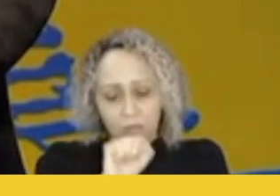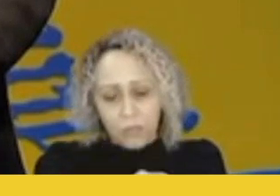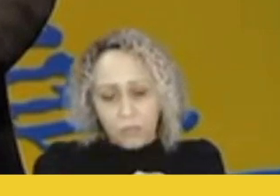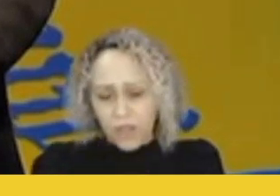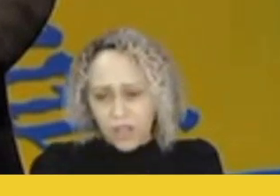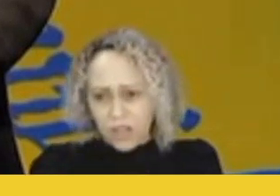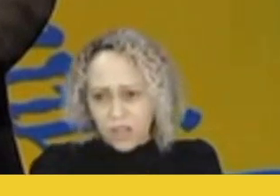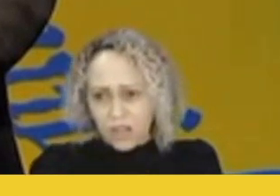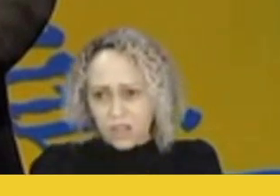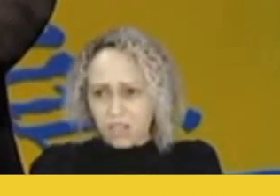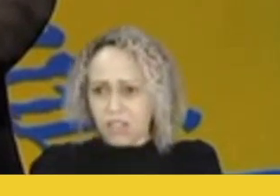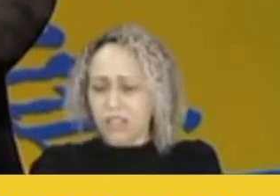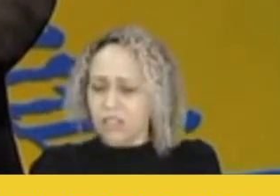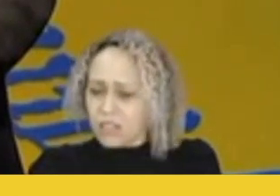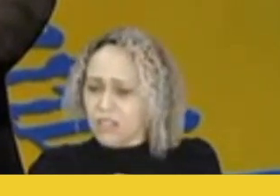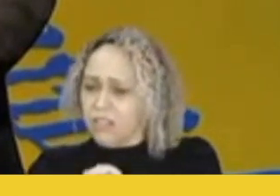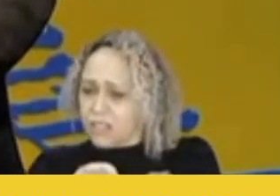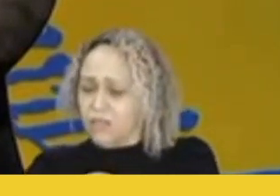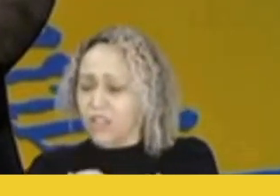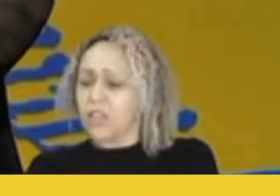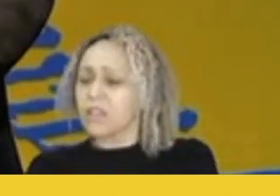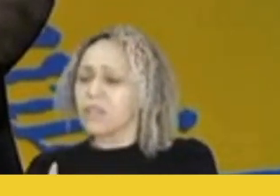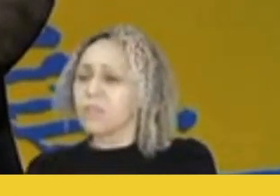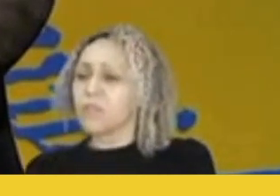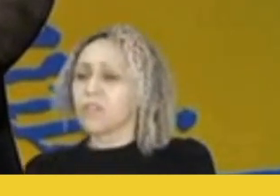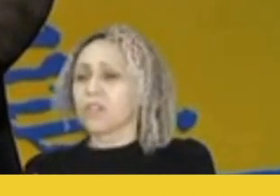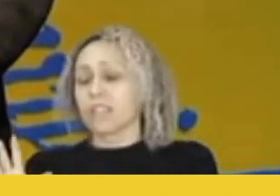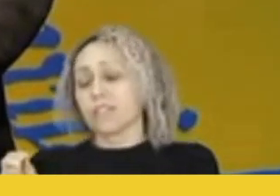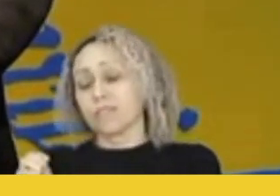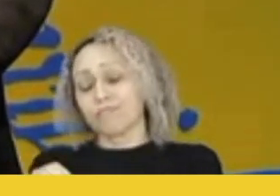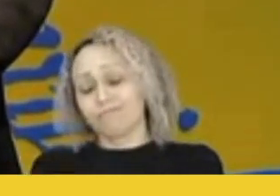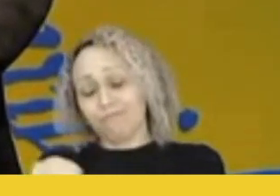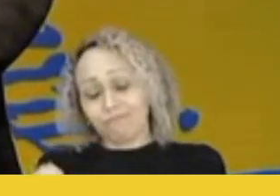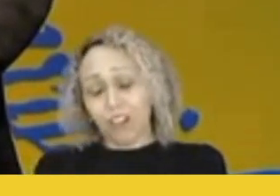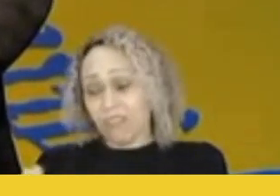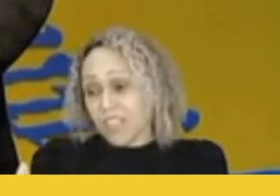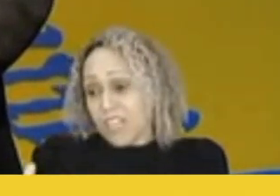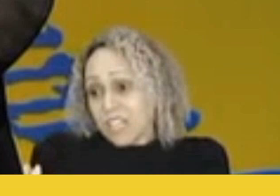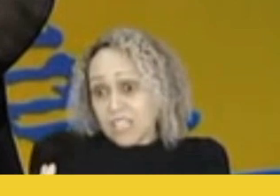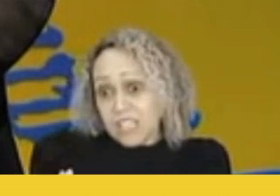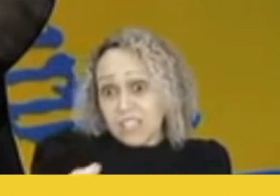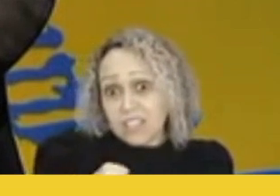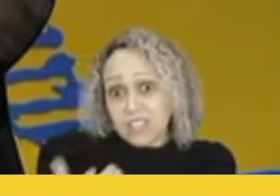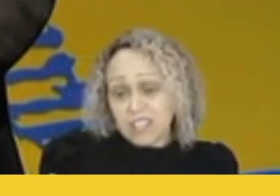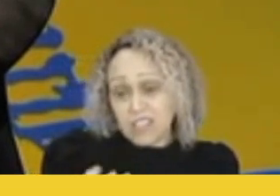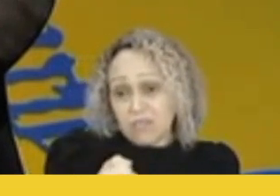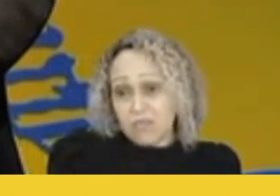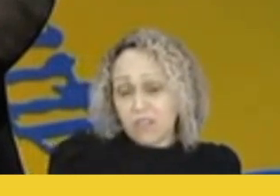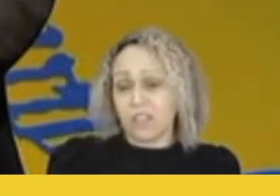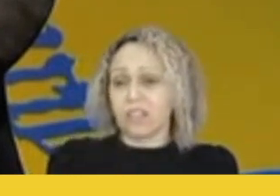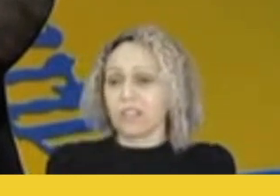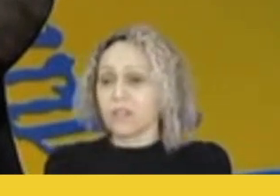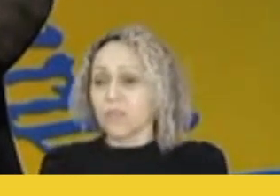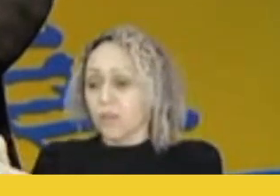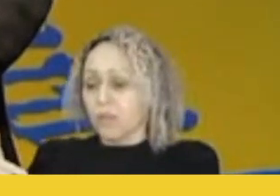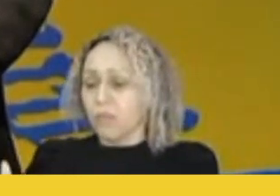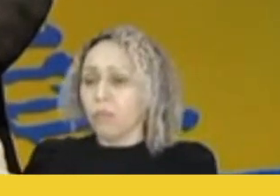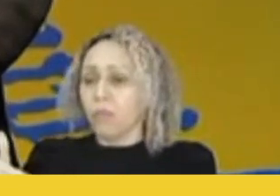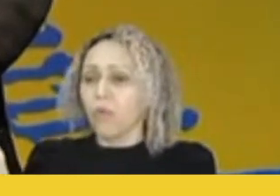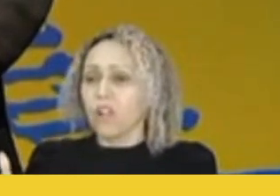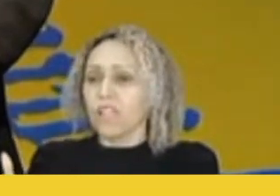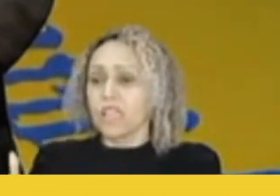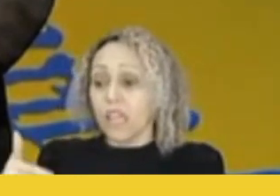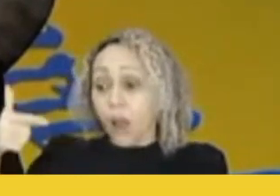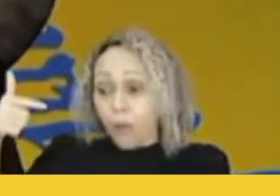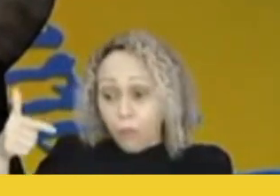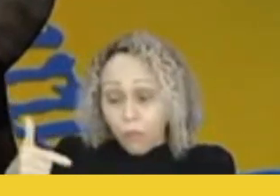de passaporte. Nós temos concretamente problemas com combustível e diárias na Polícia Federal,